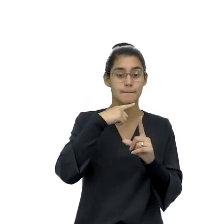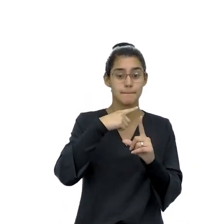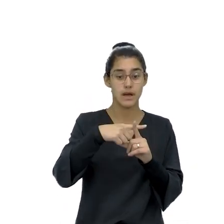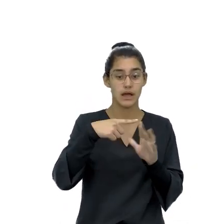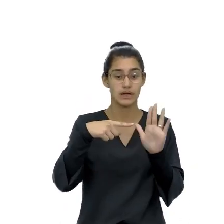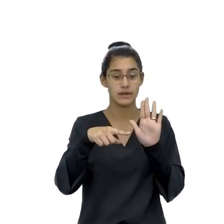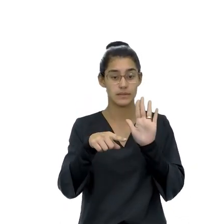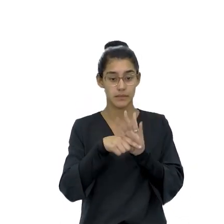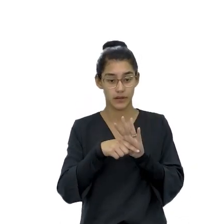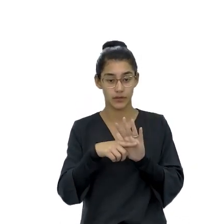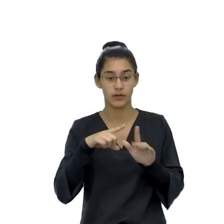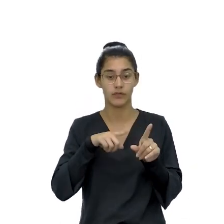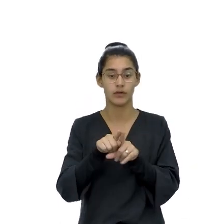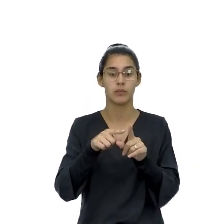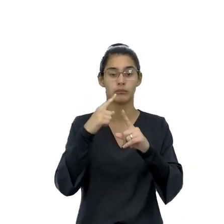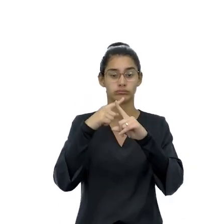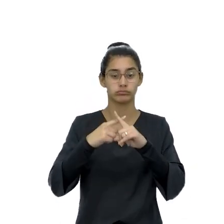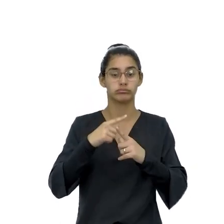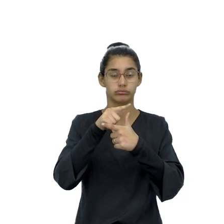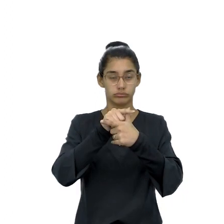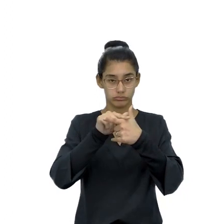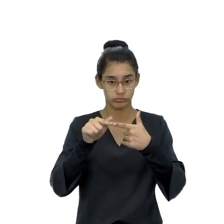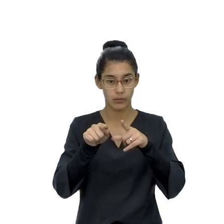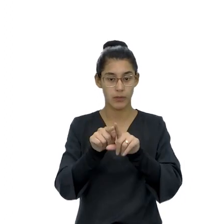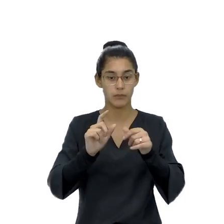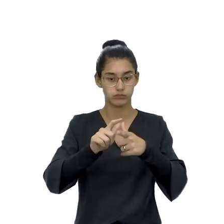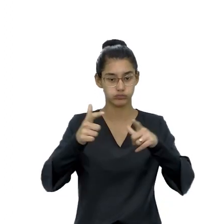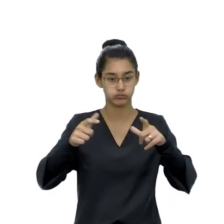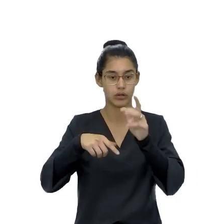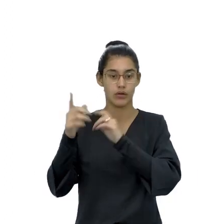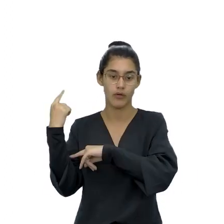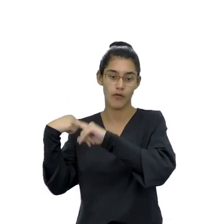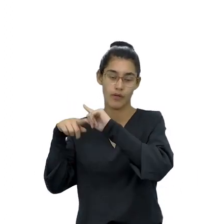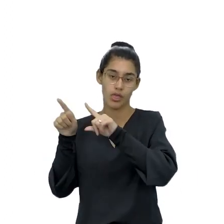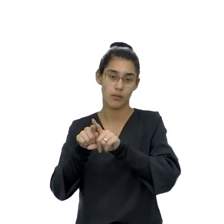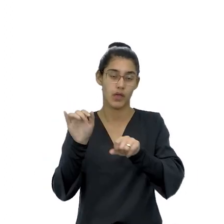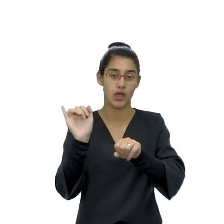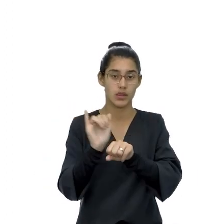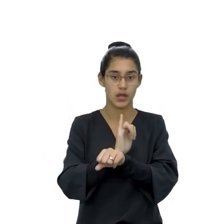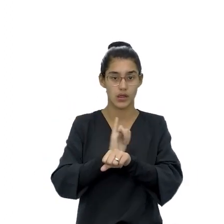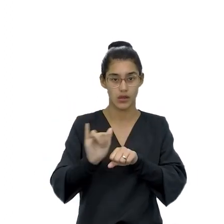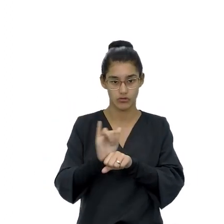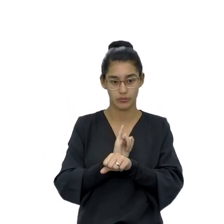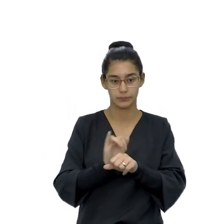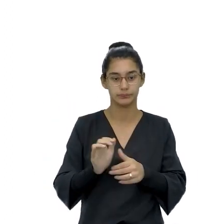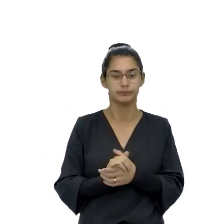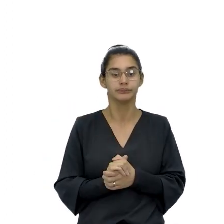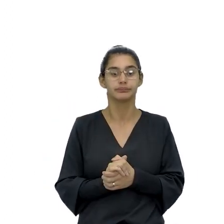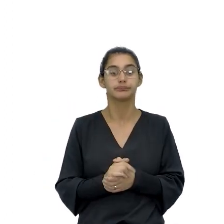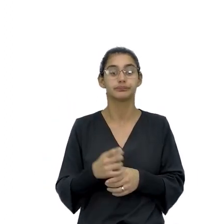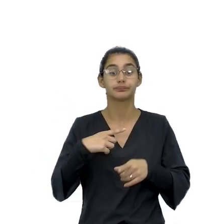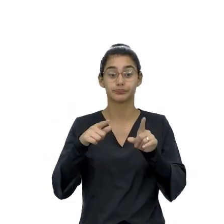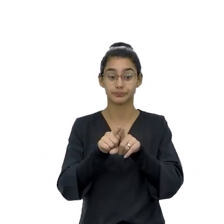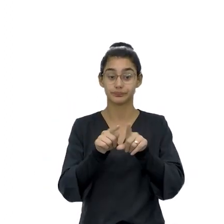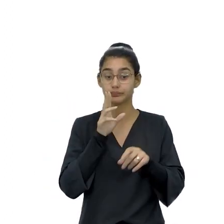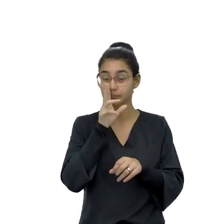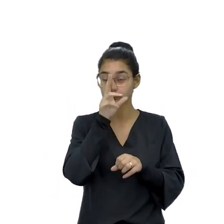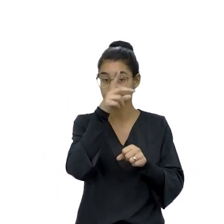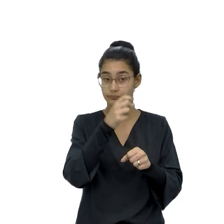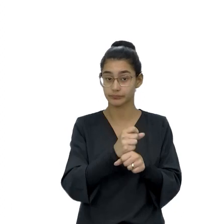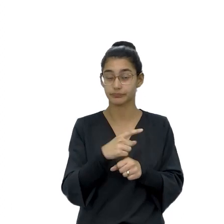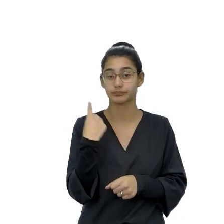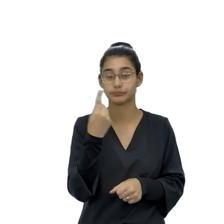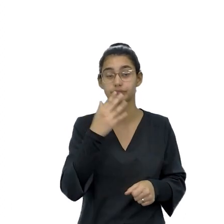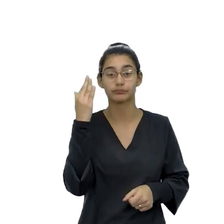subtração, bem como entre multiplicação e divisão para ampliar e desenvolver as estratégias de cálculo. Cabe aqui um reforço, é